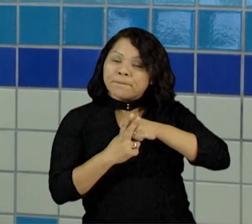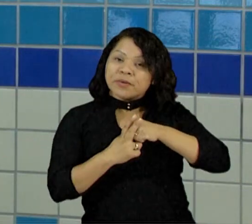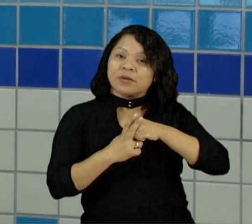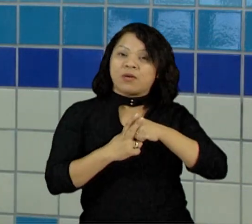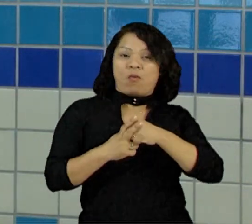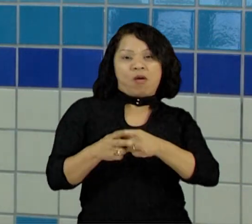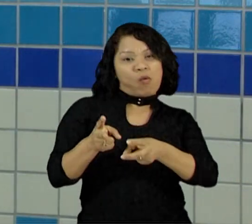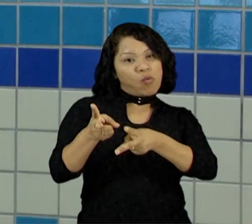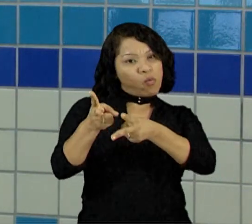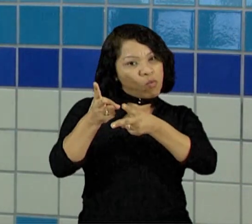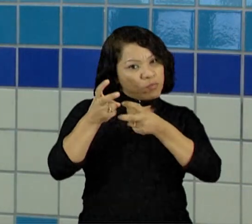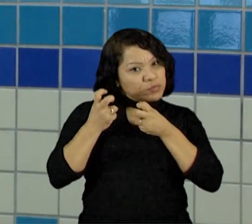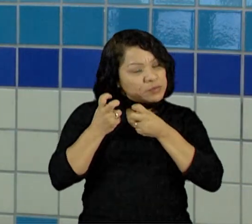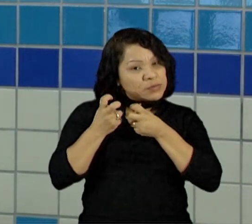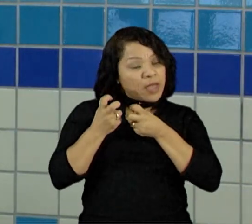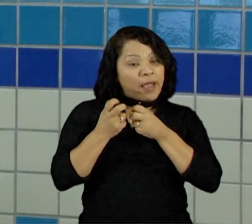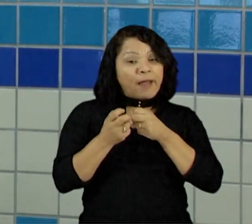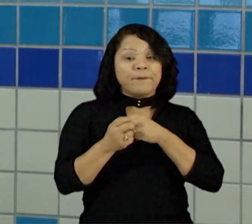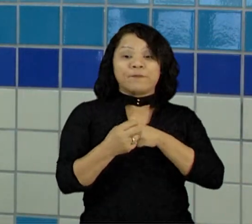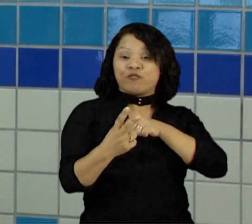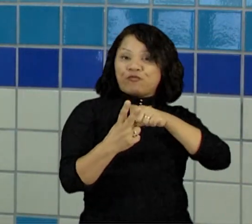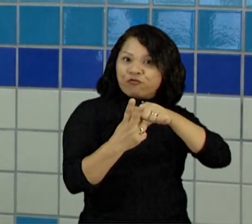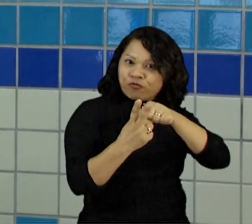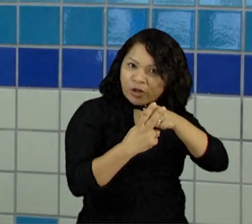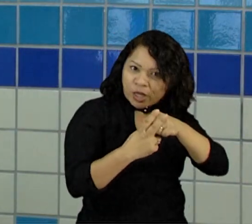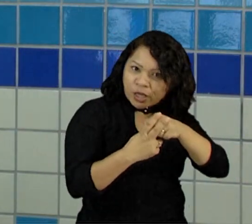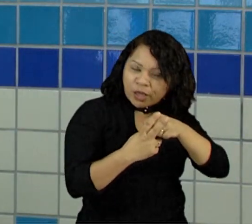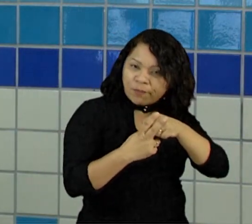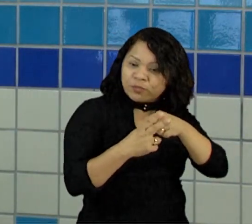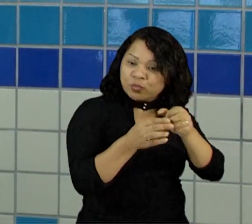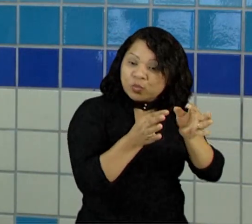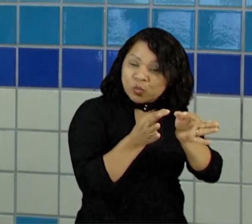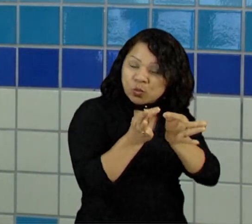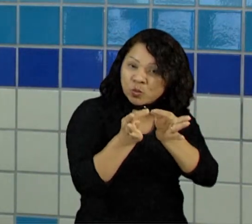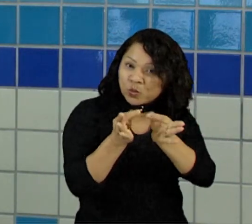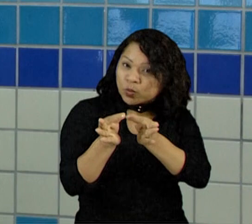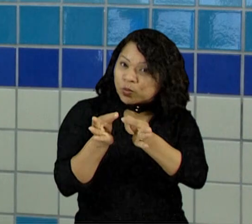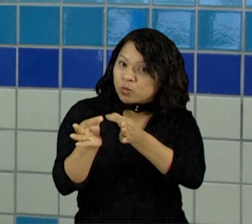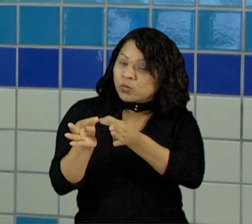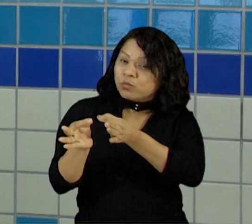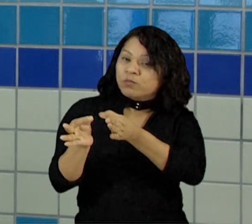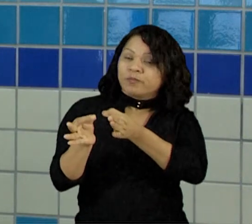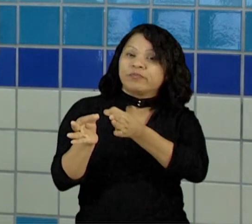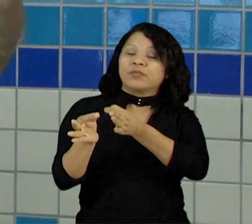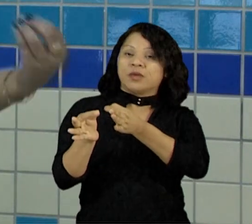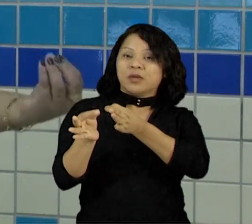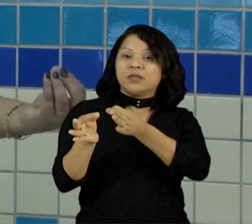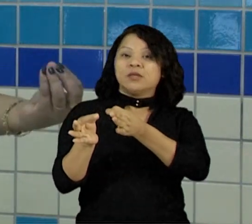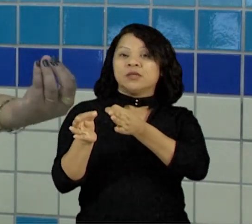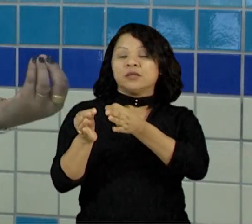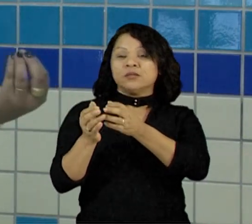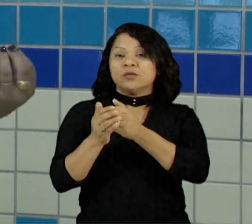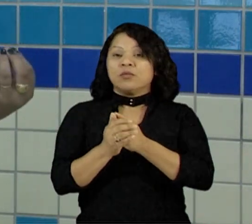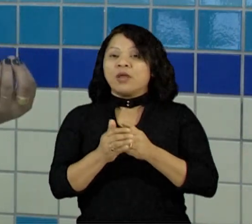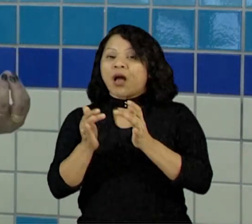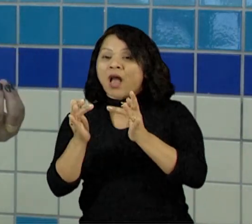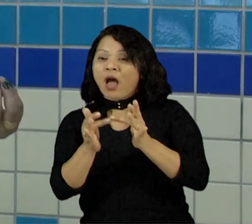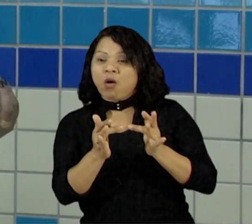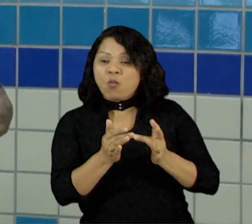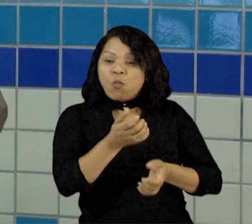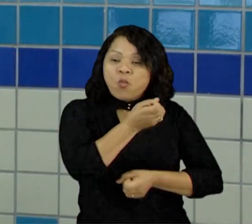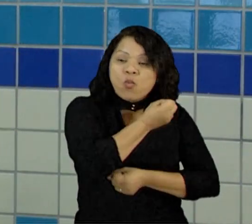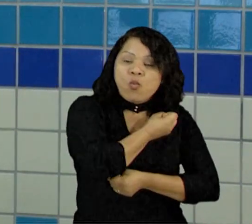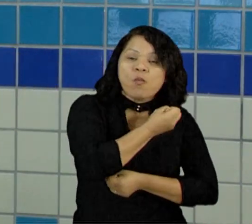observo a conjugação do verbo e organizo ele de acordo com o número e a